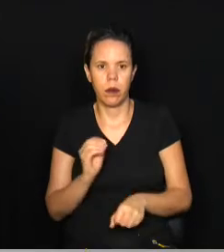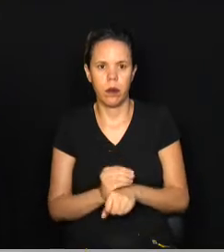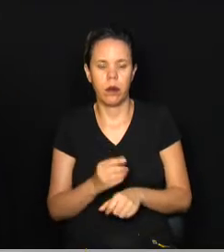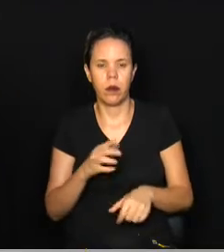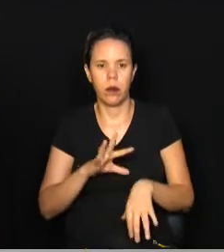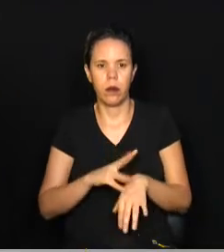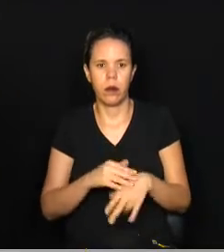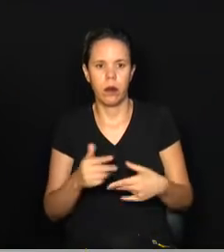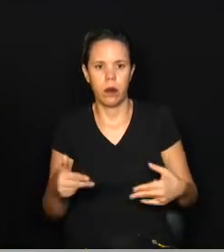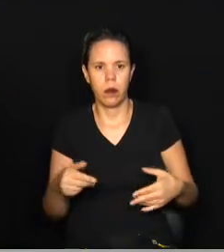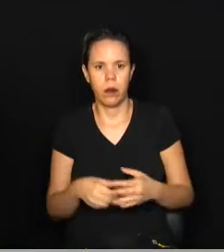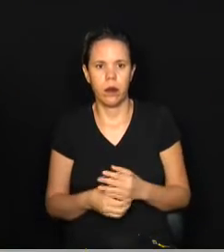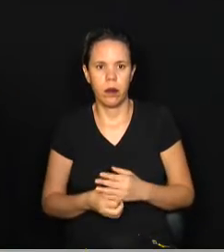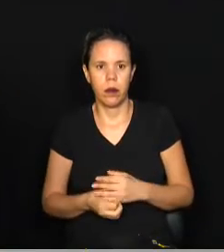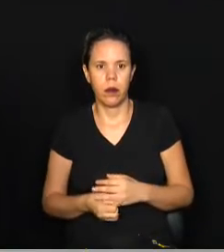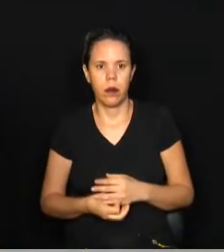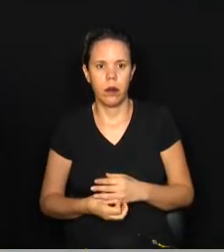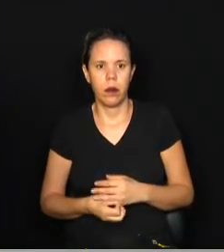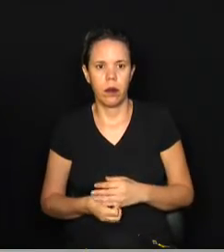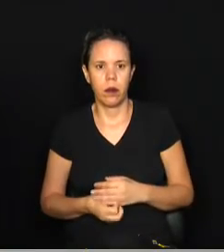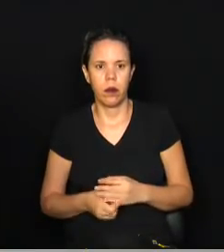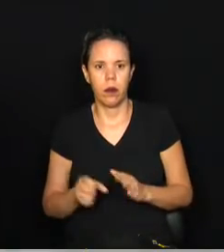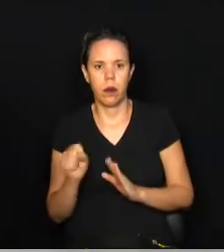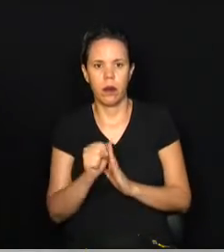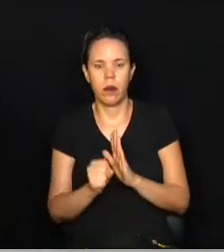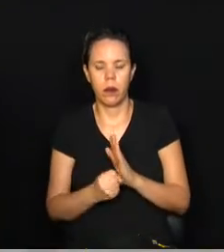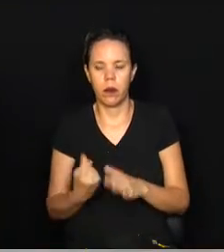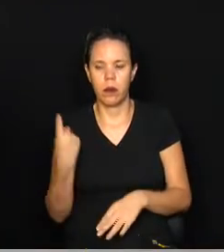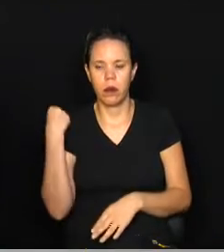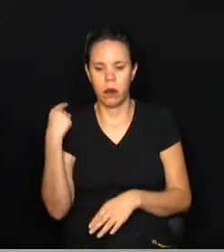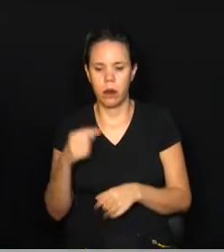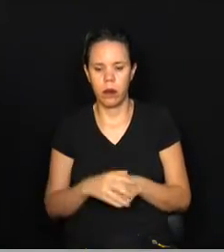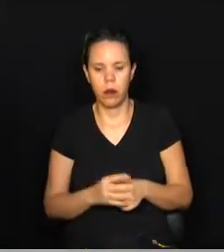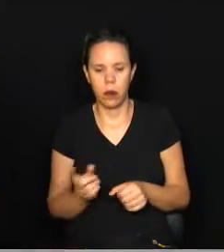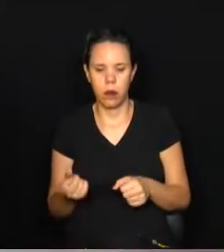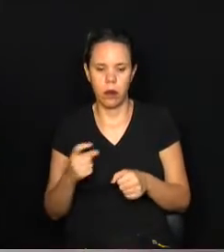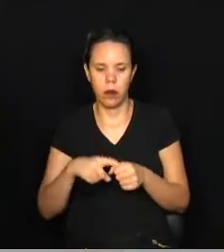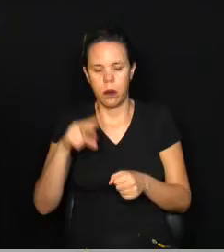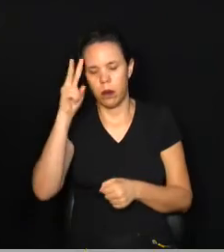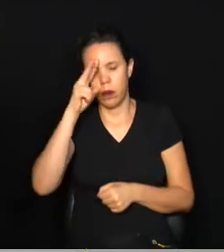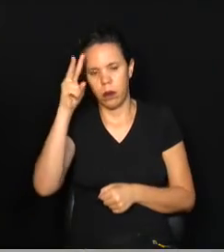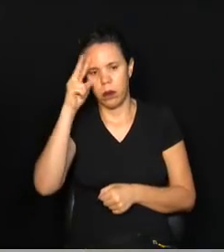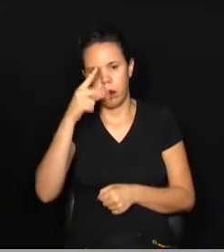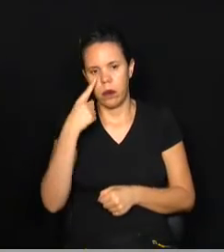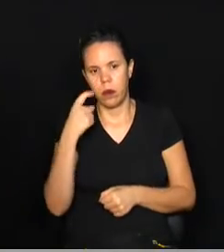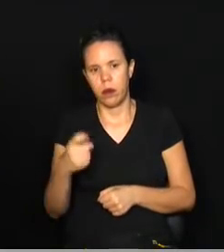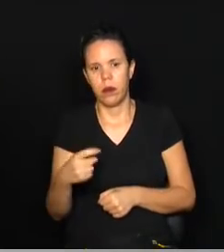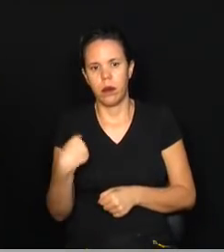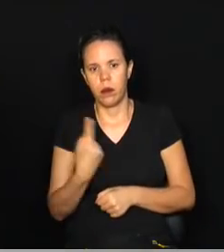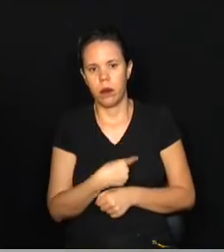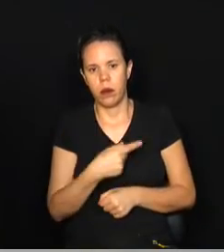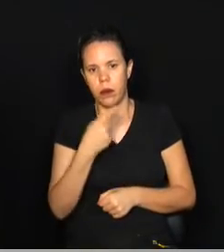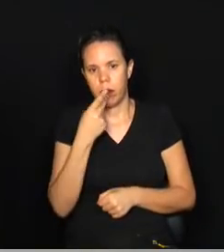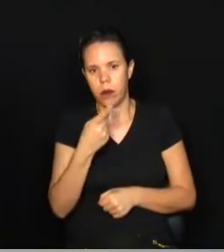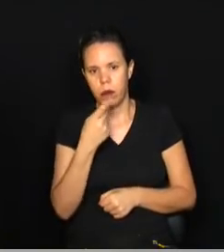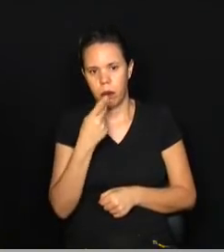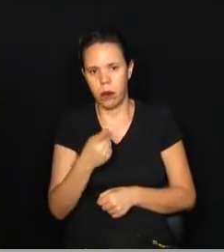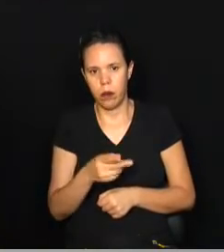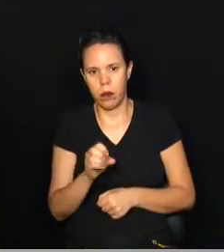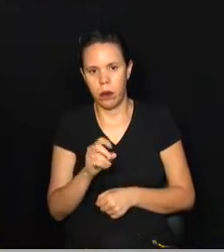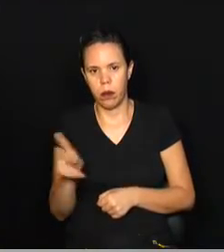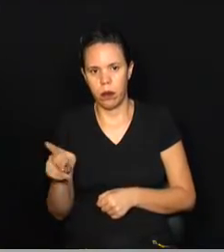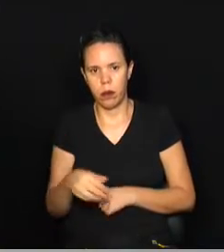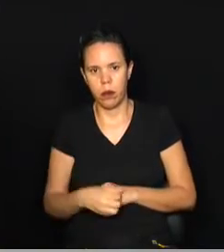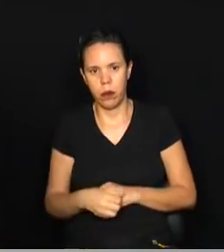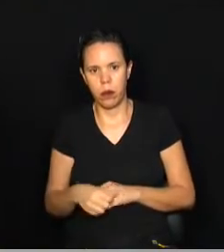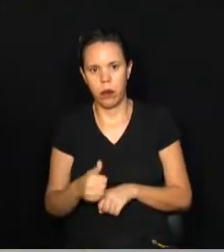né? Já no século passado, e voltando na história, porque a história é muito interessante quando a gente fala de optometria, que parece que é